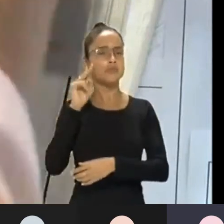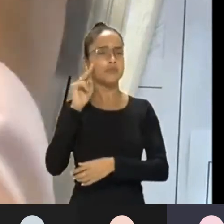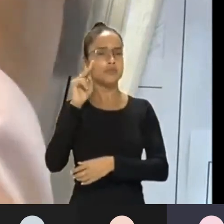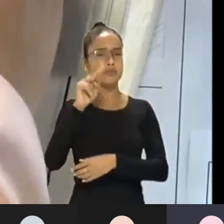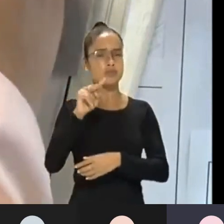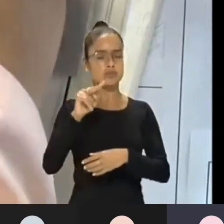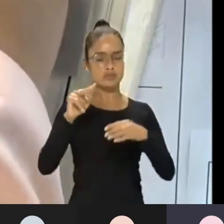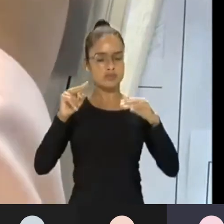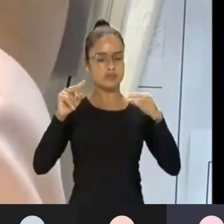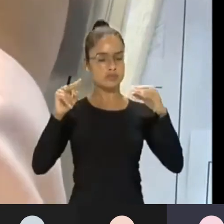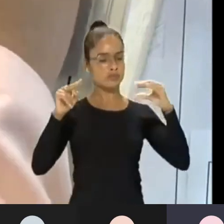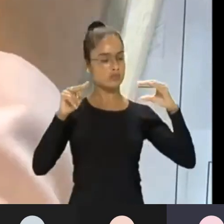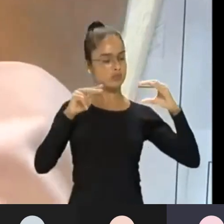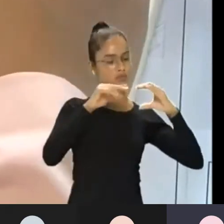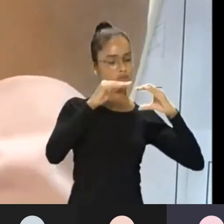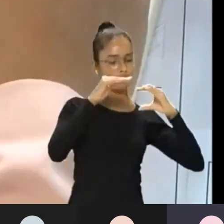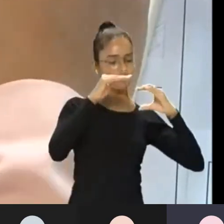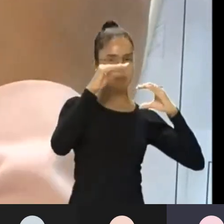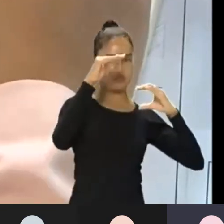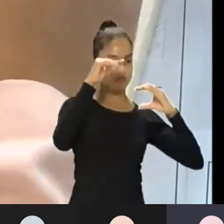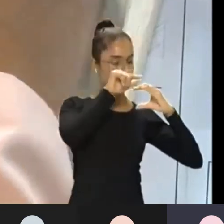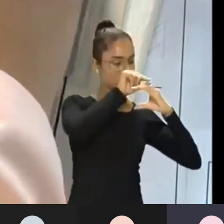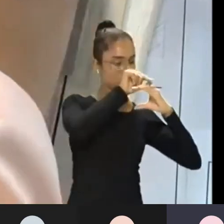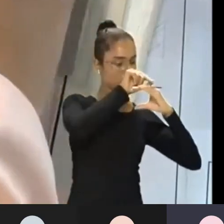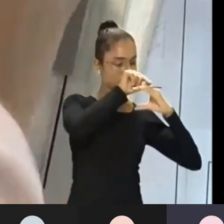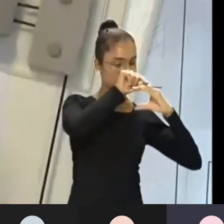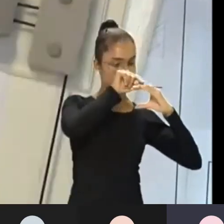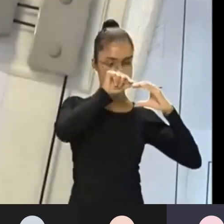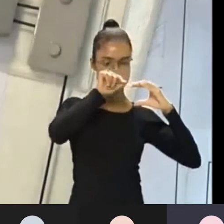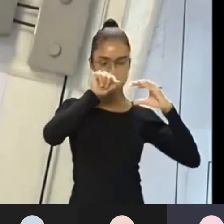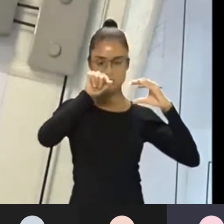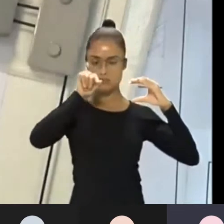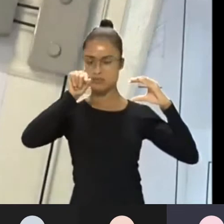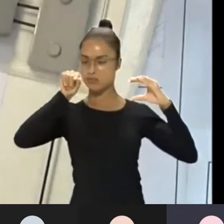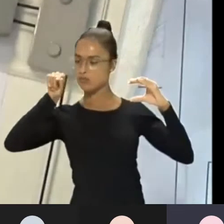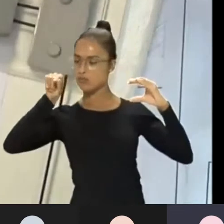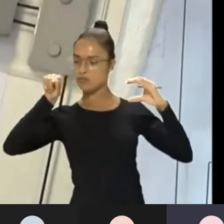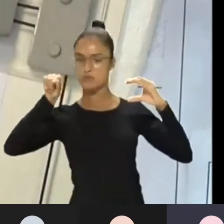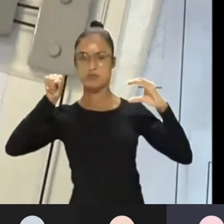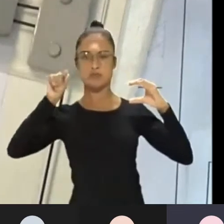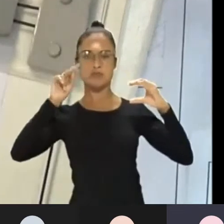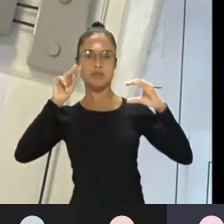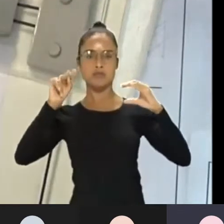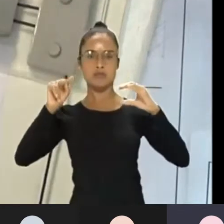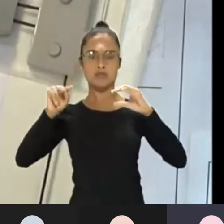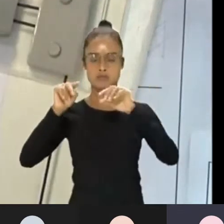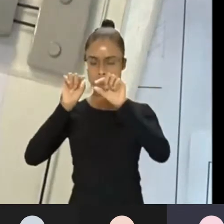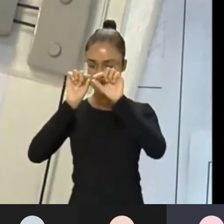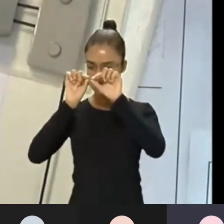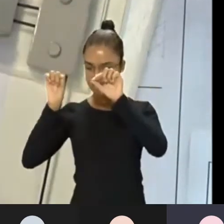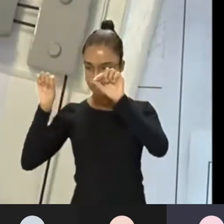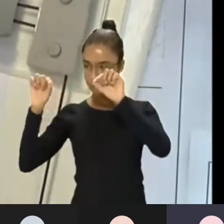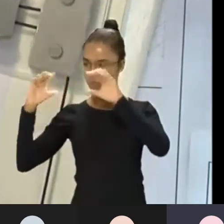esse detalhe, então aqui eu tenho uma linha visível que corresponde na mesma altura. E com